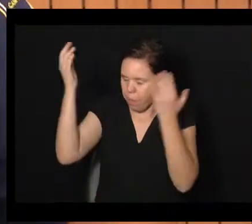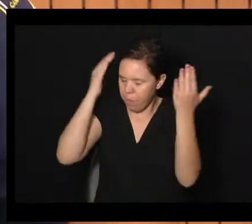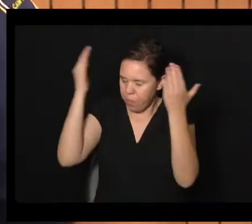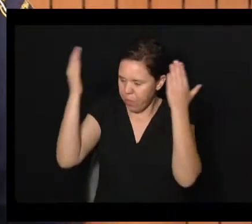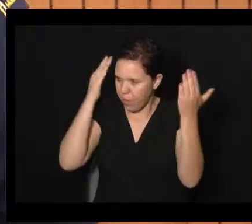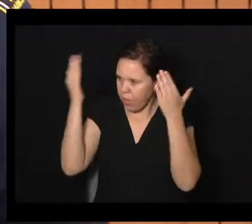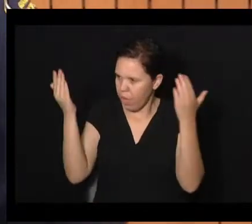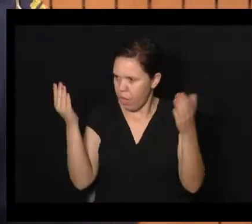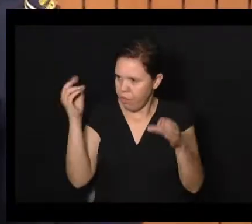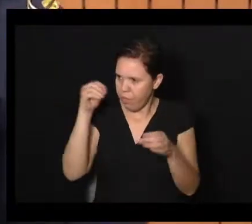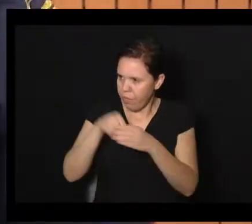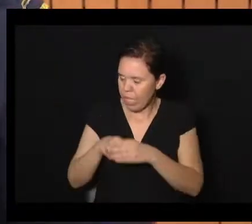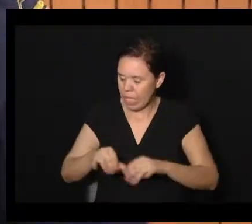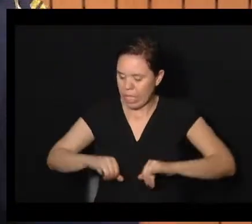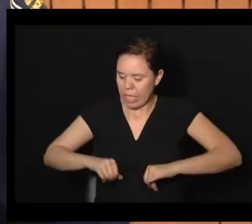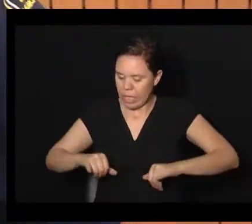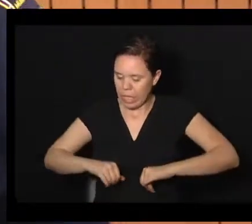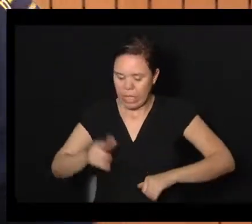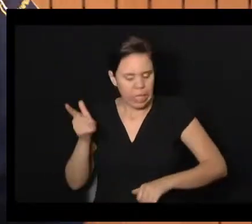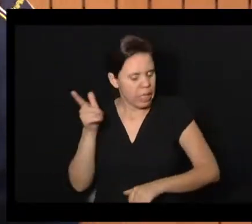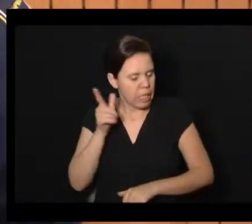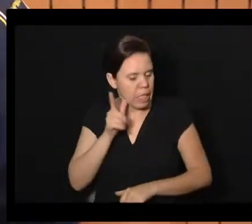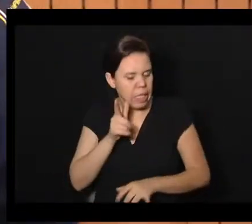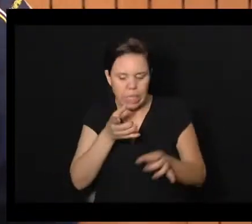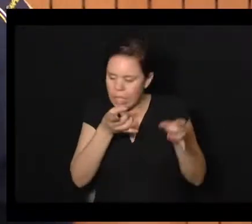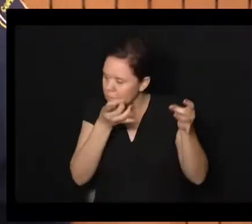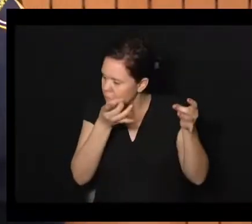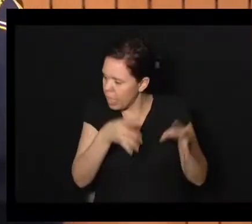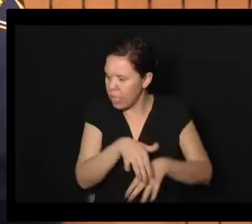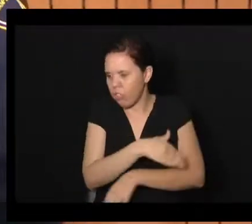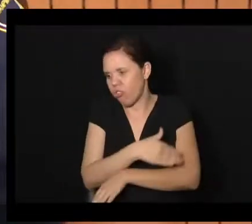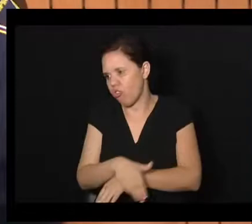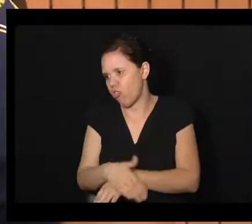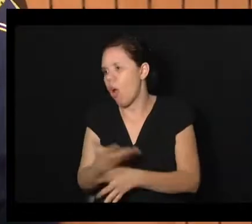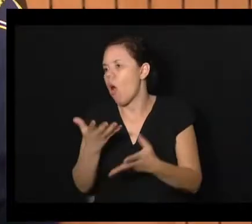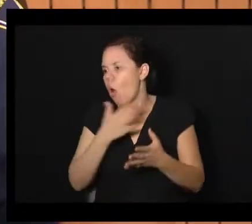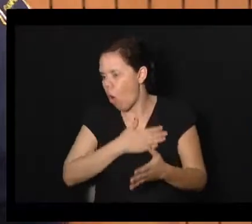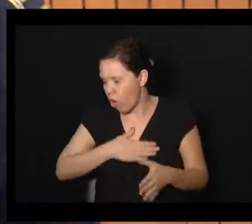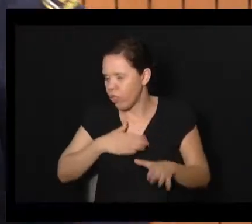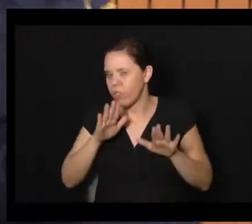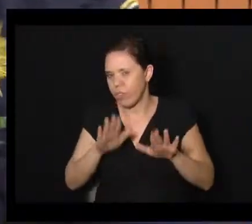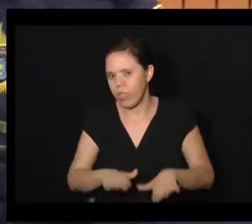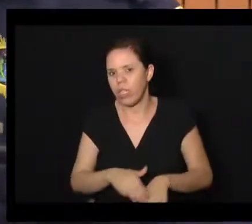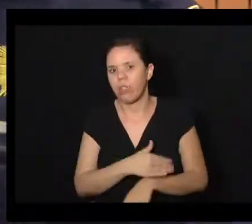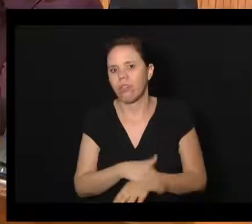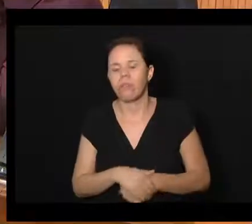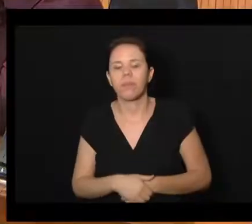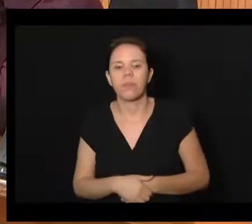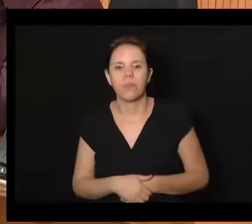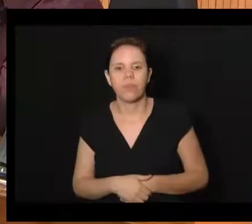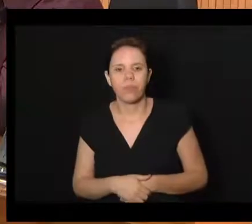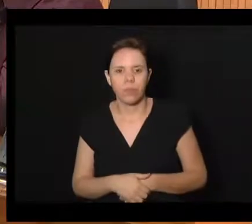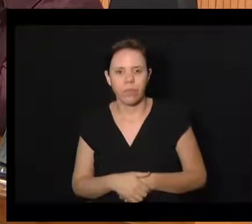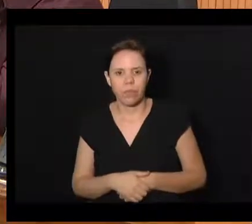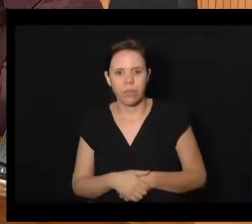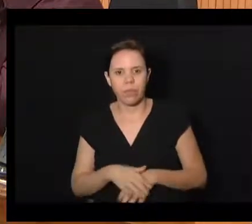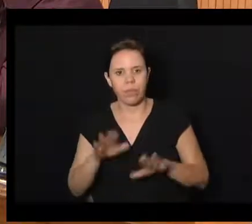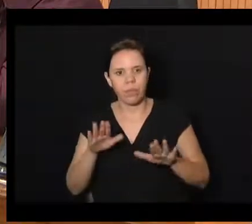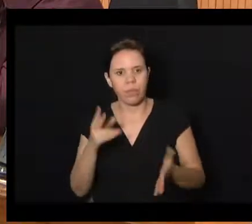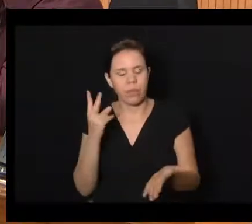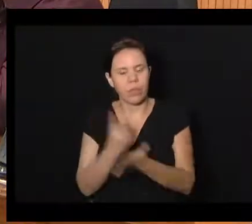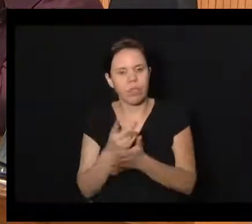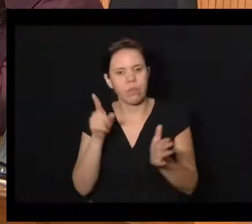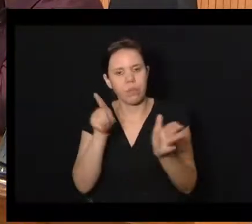sofrimento muito grande não consegue se desprender isso aí mas é uma grande realidade eu vou manter a mesma pergunta